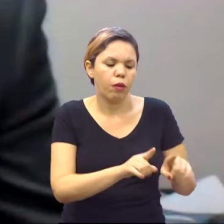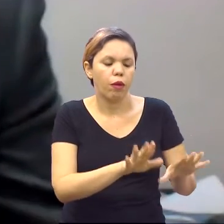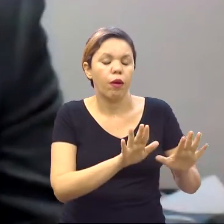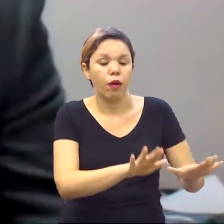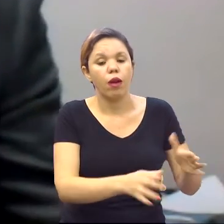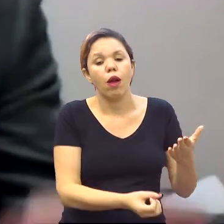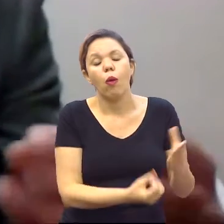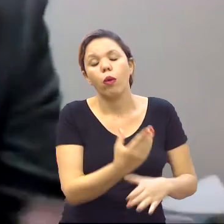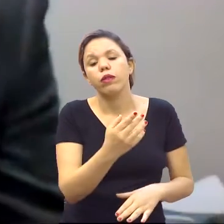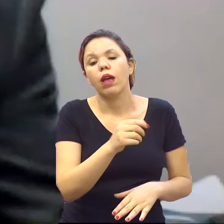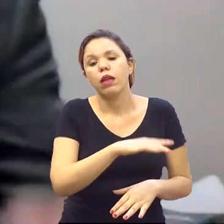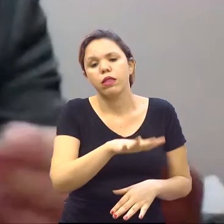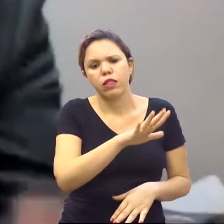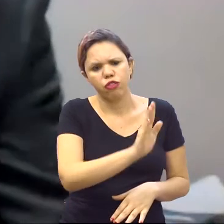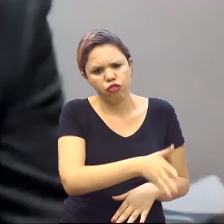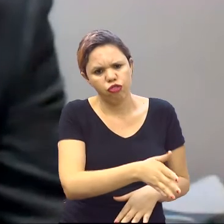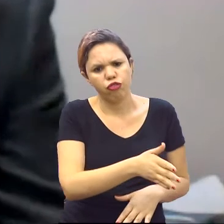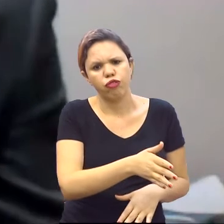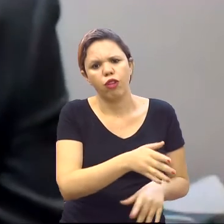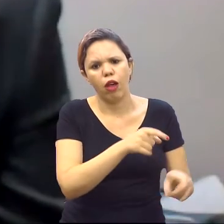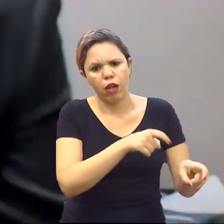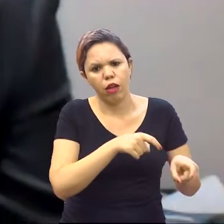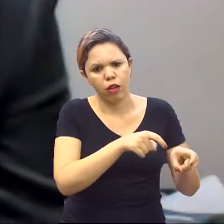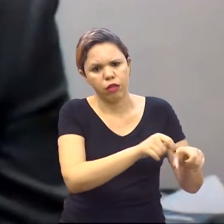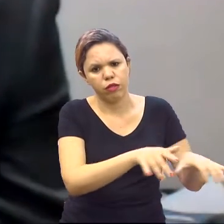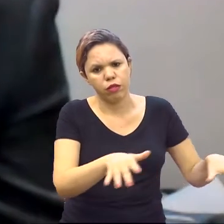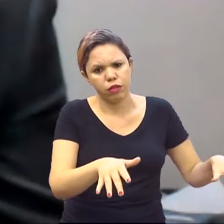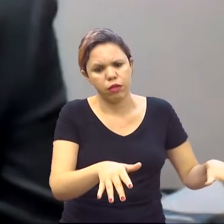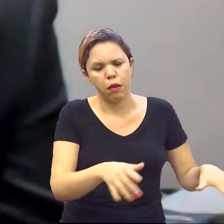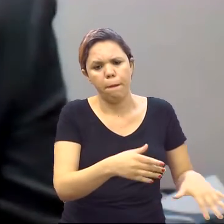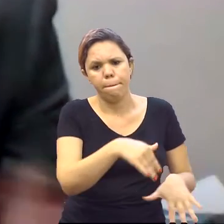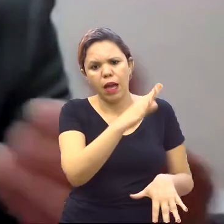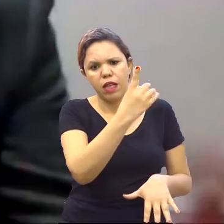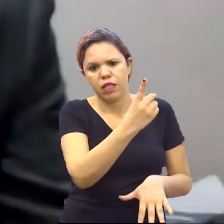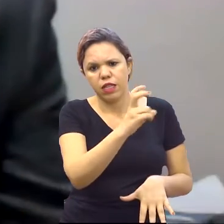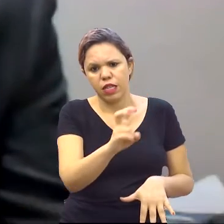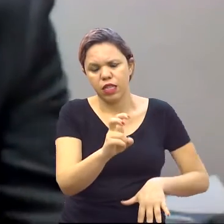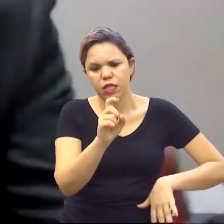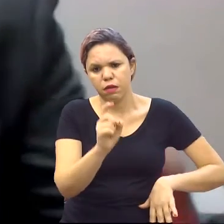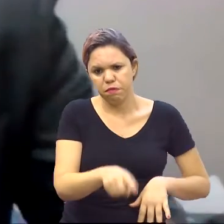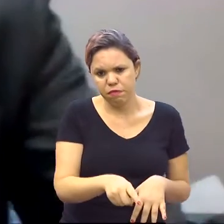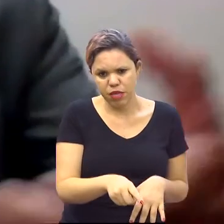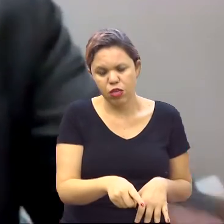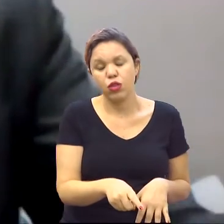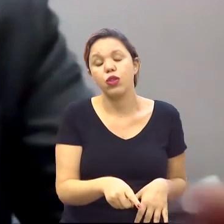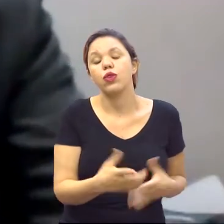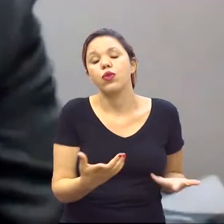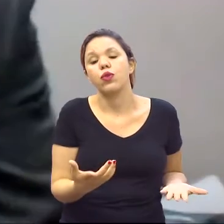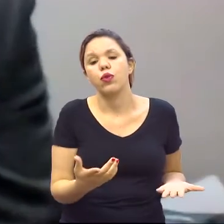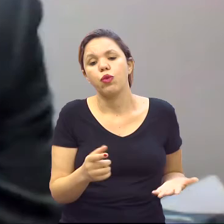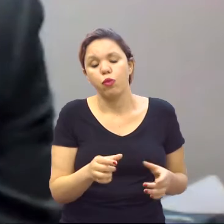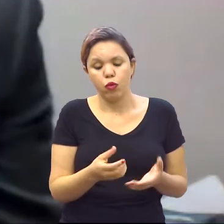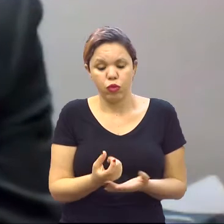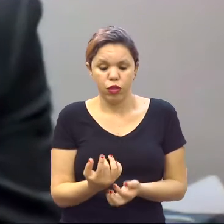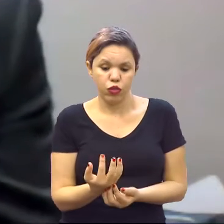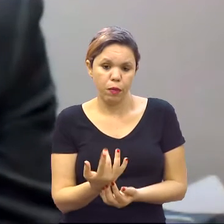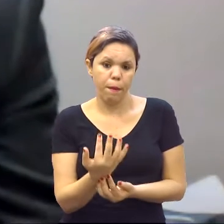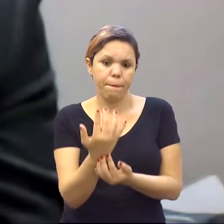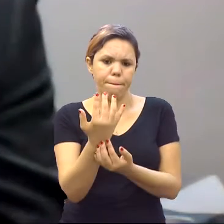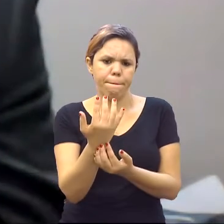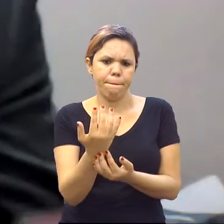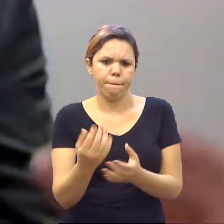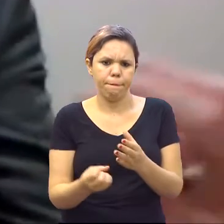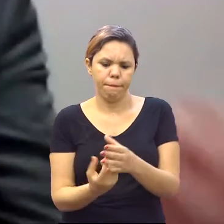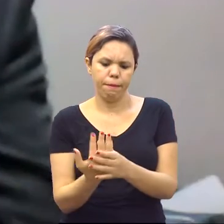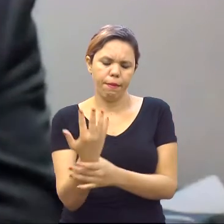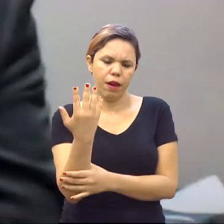pandemia, já viabilizou o plantio de mais de 15 mil mudas para proteger as nascentes nesse período,